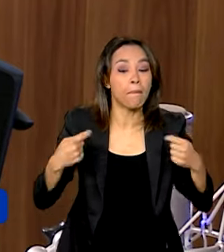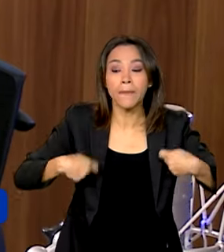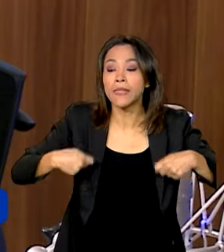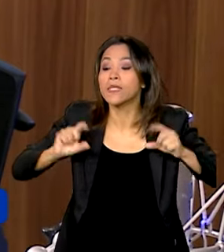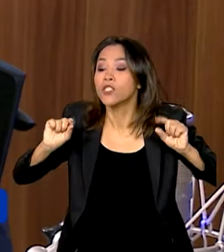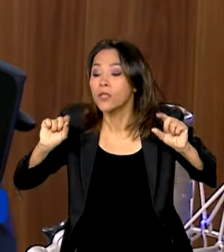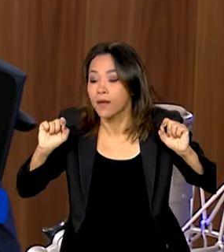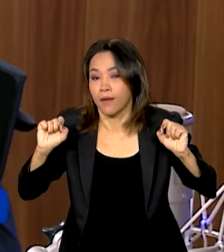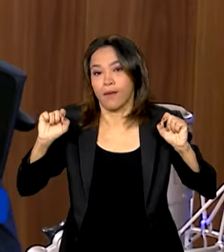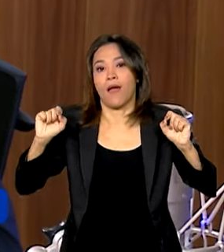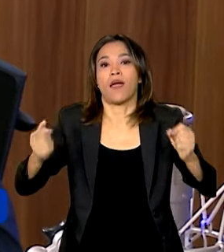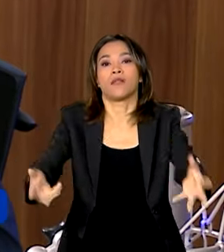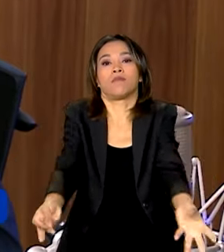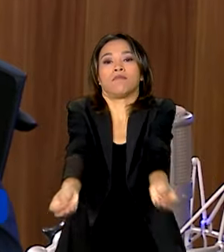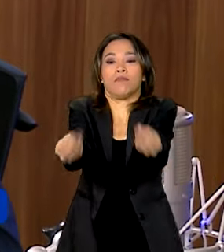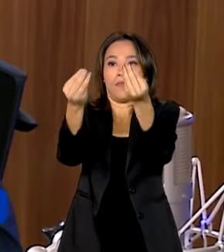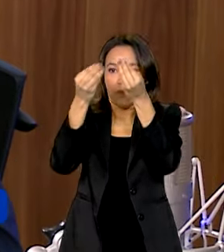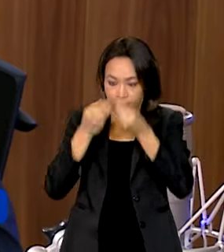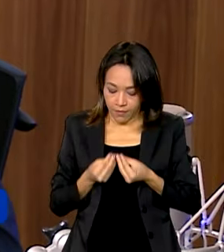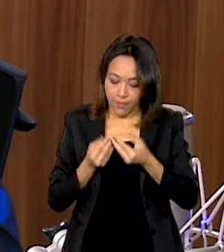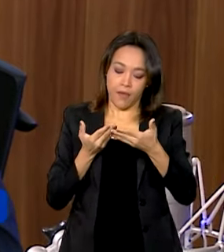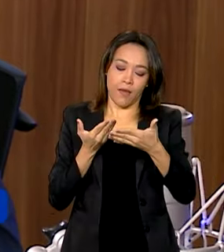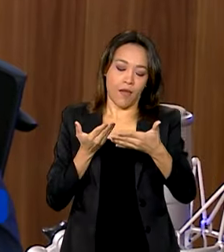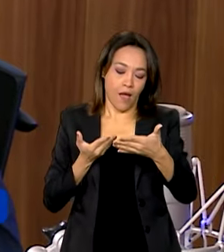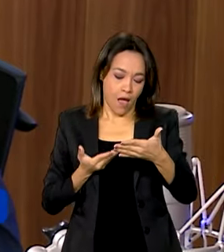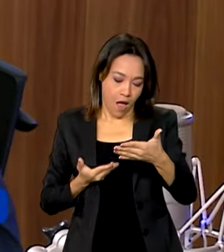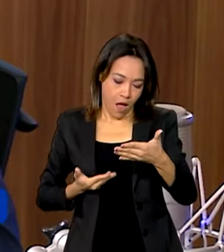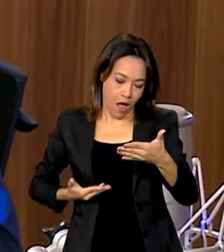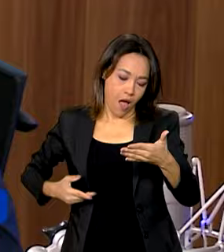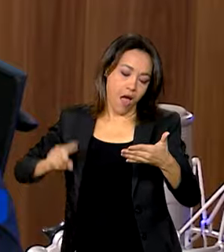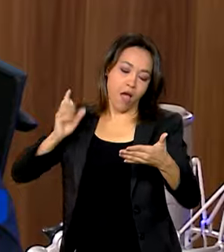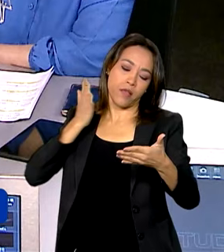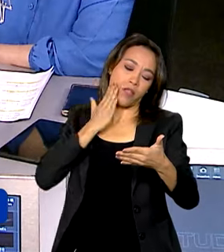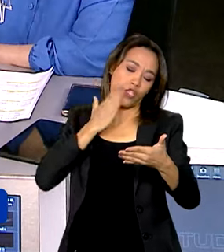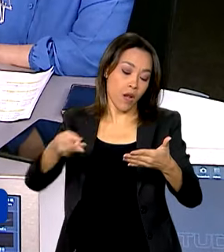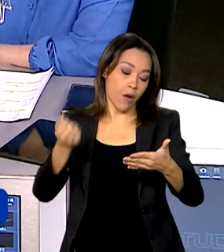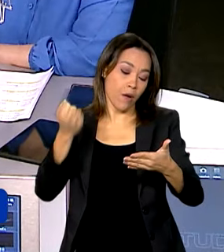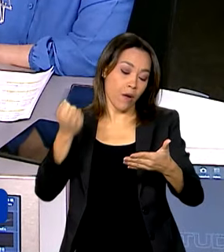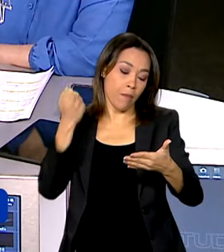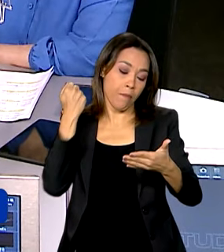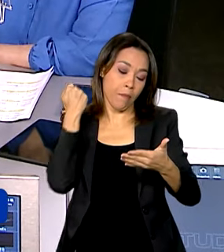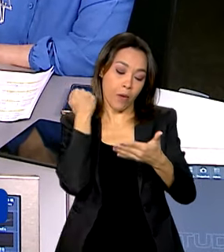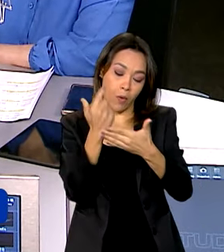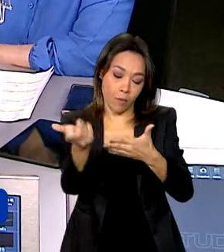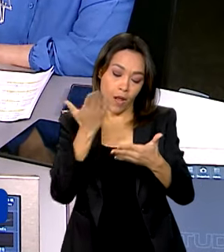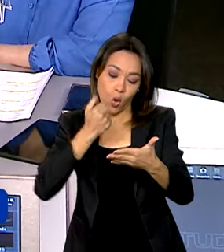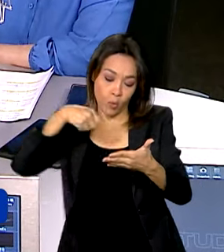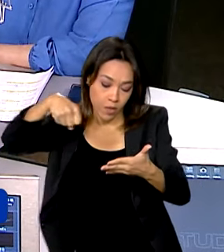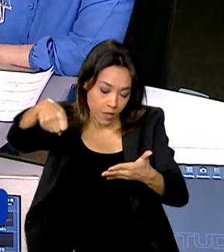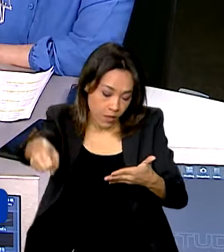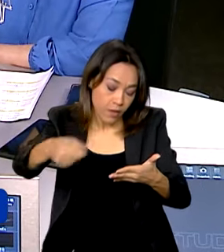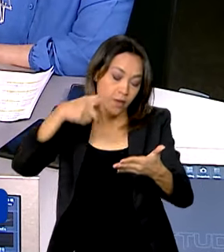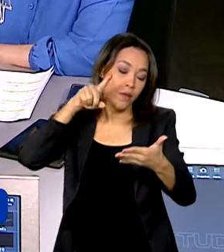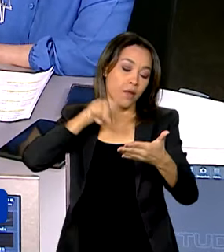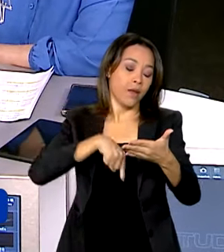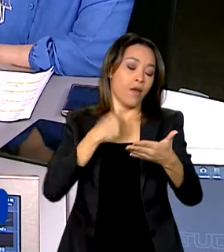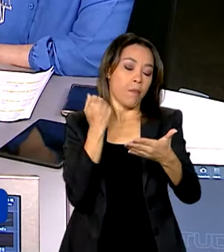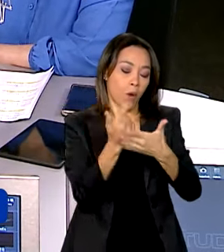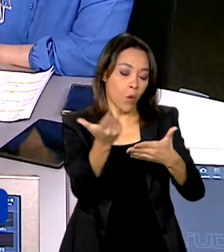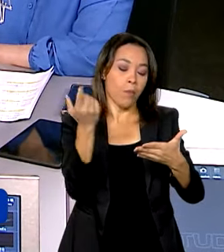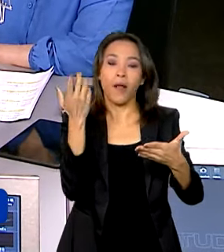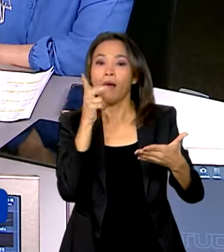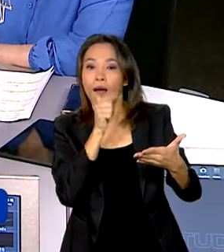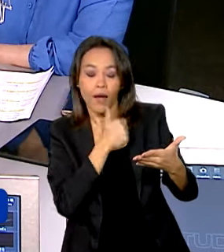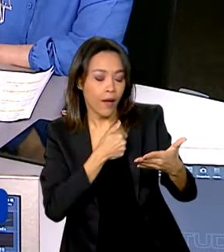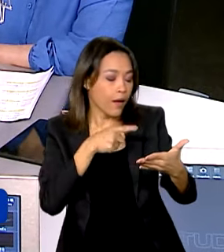Então eu não posso passar R milhão deais pro município se ele não disser que aquele R 1 milhão deais é para básica para tantas 1000 pessoas para comprar